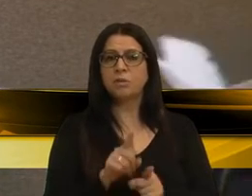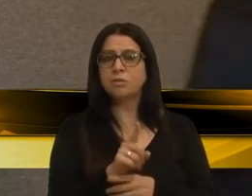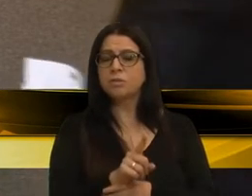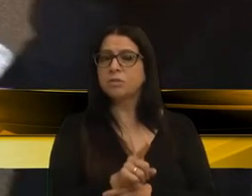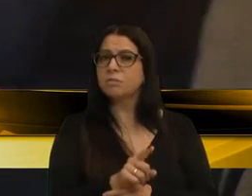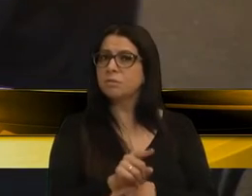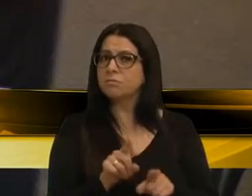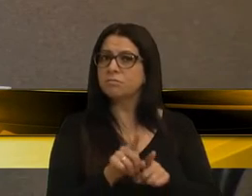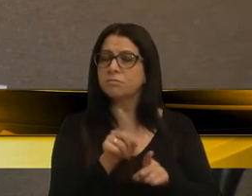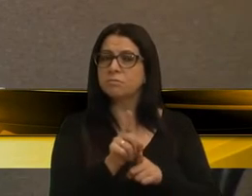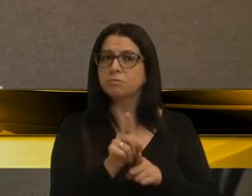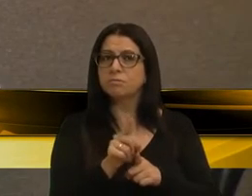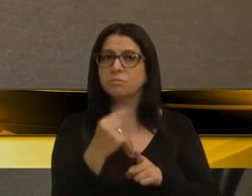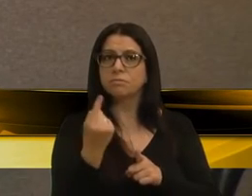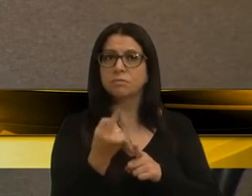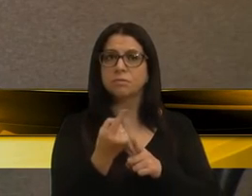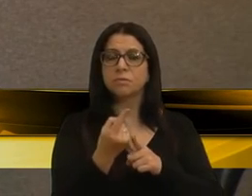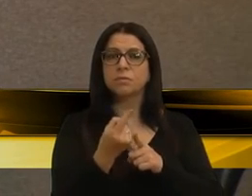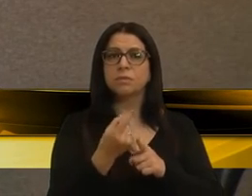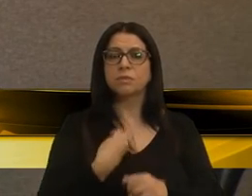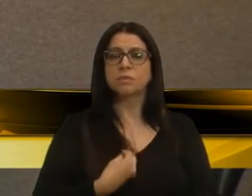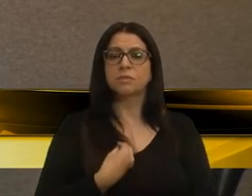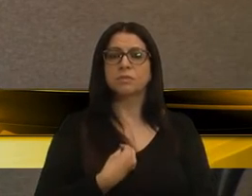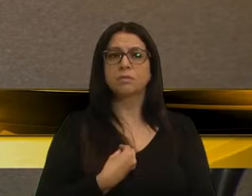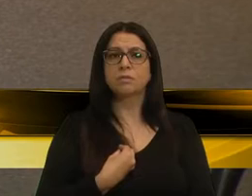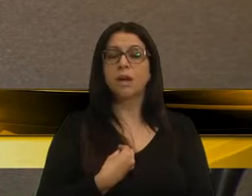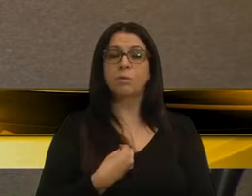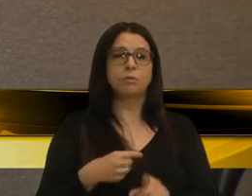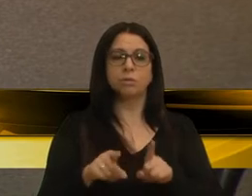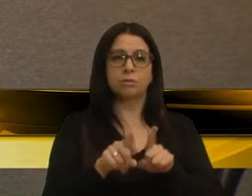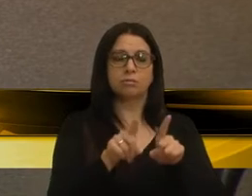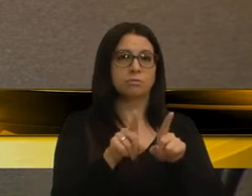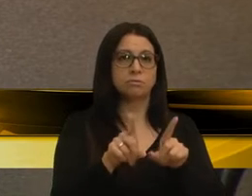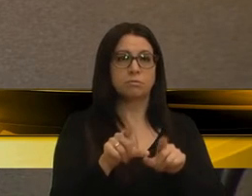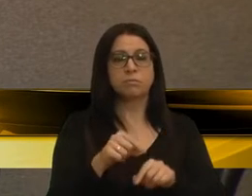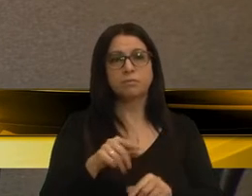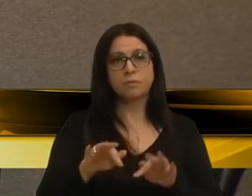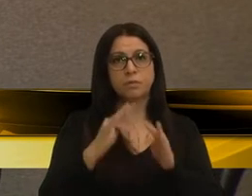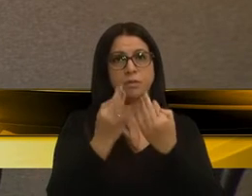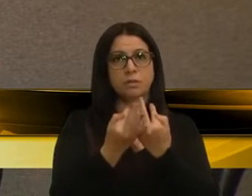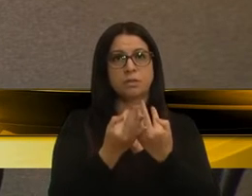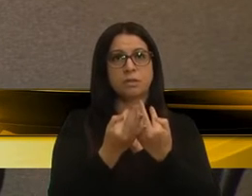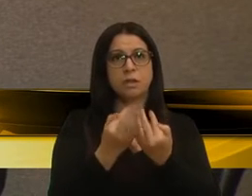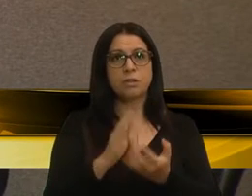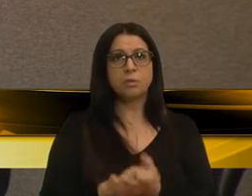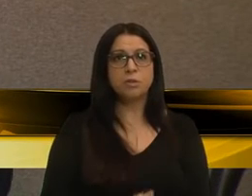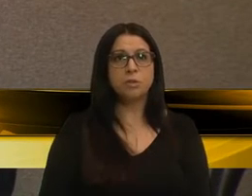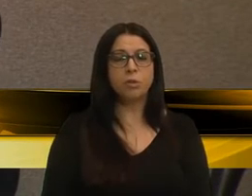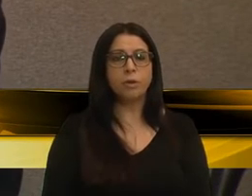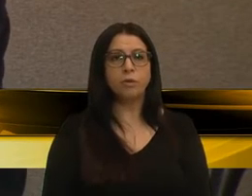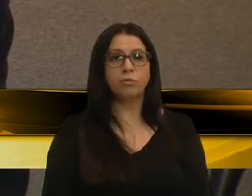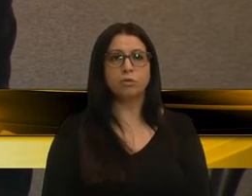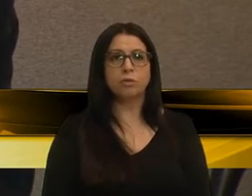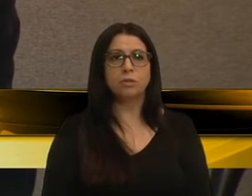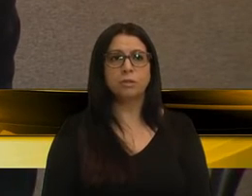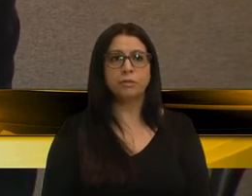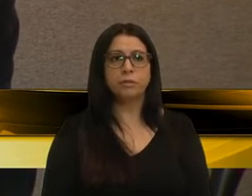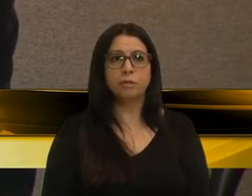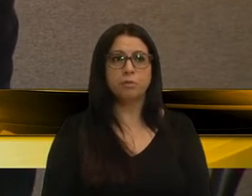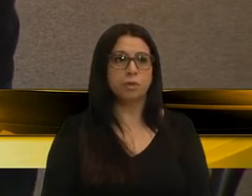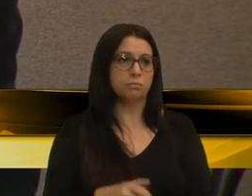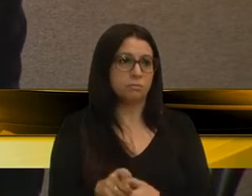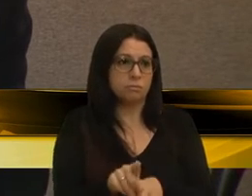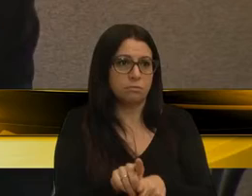muitos amigos e um jeito alegre de viver a vida. Desejamos aos familiares e amigos paz e conforto neste momento de